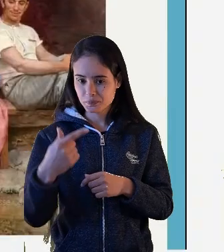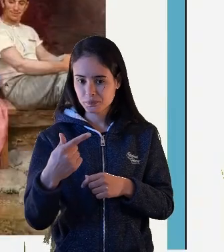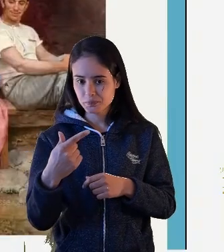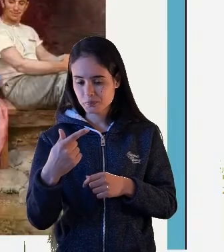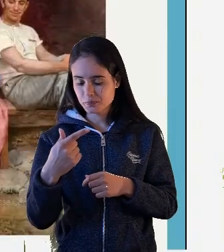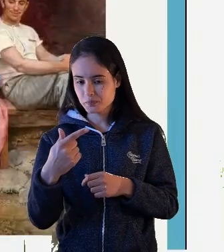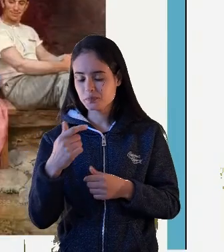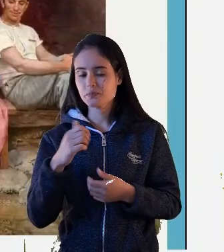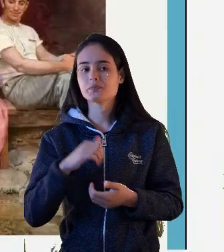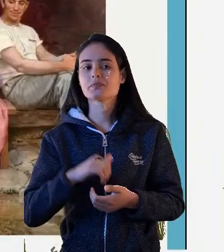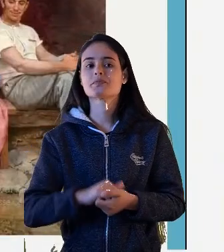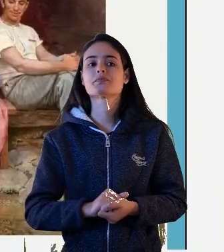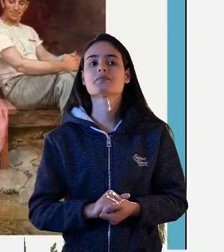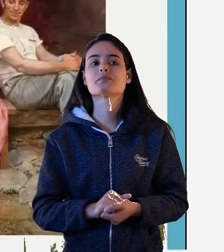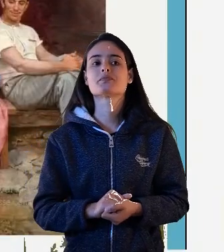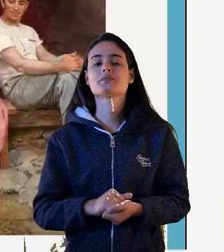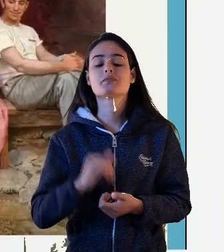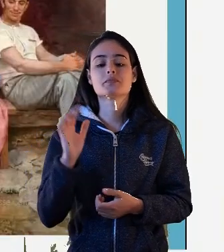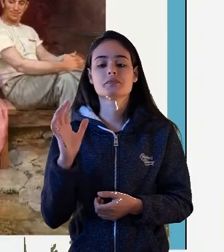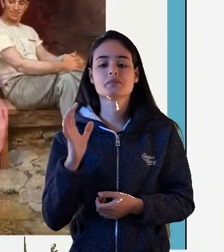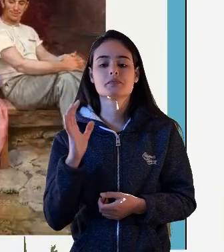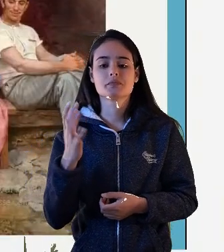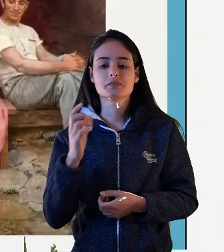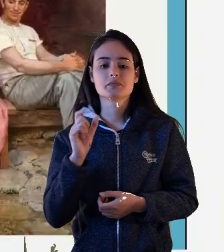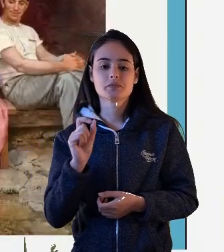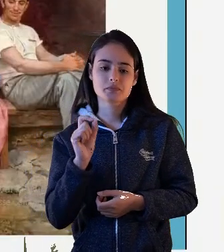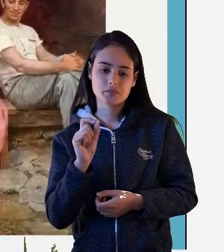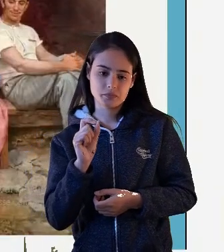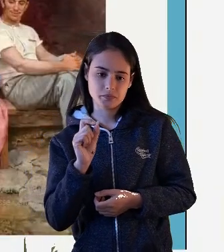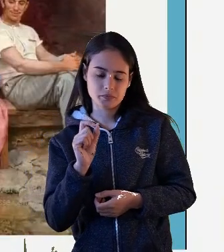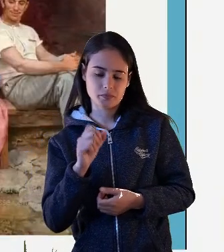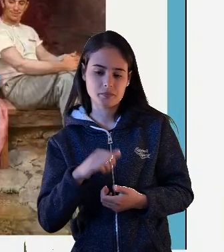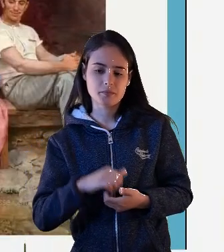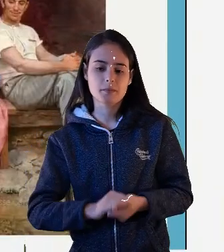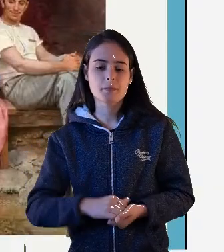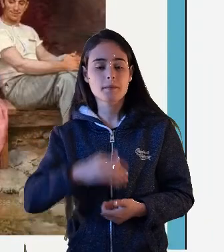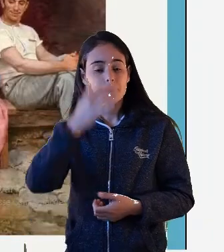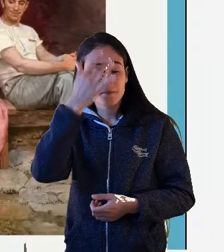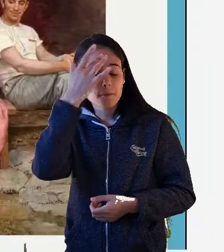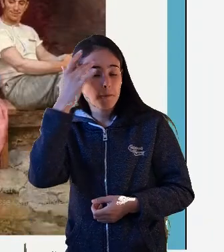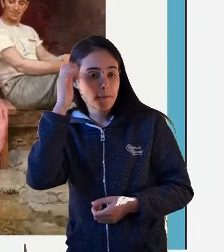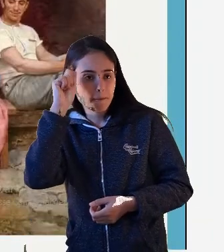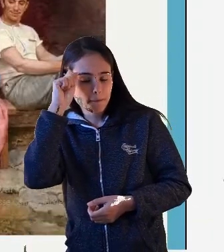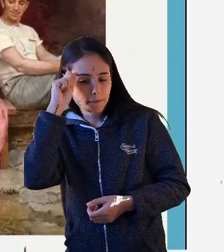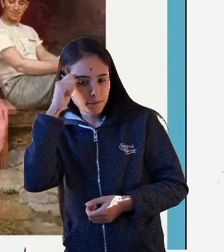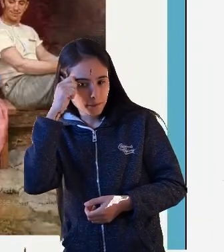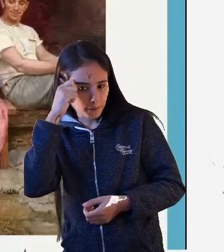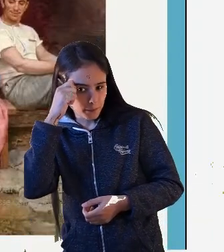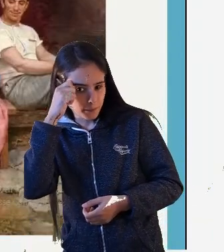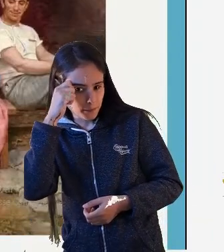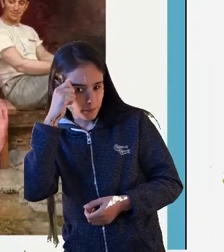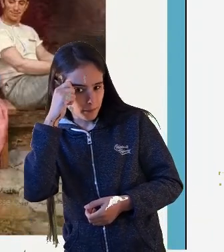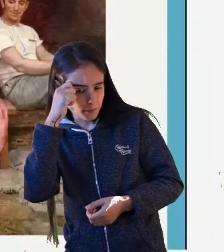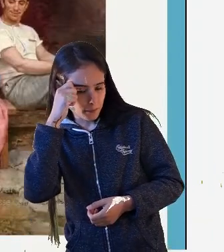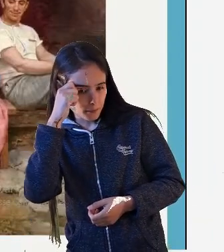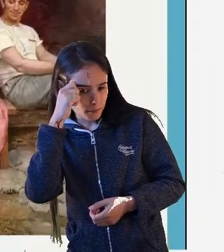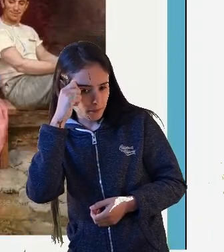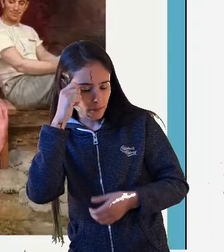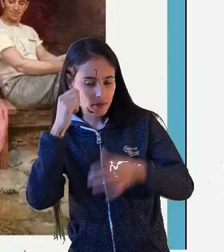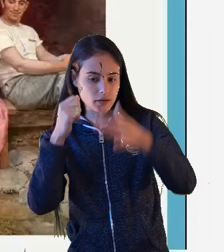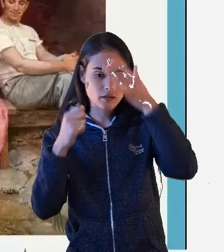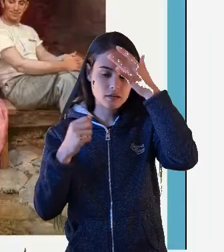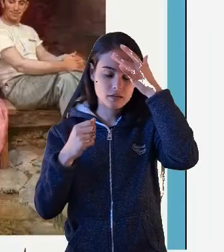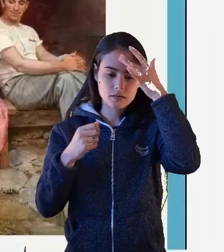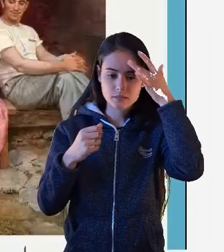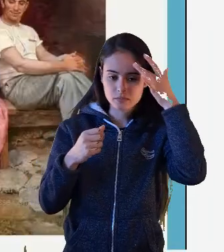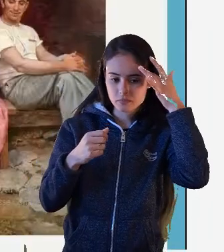Então, essa senhora preta, né, que levanta as mãos para o céu diante da filha, né, que já é mestiça, e com